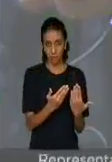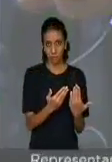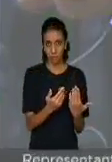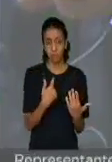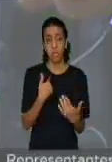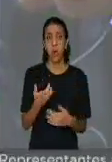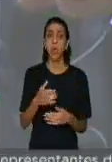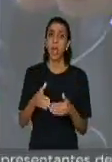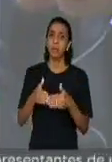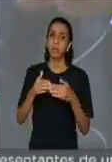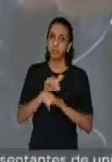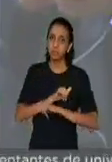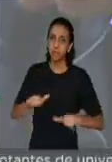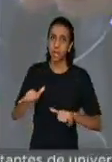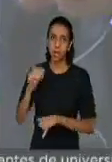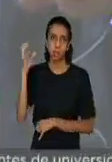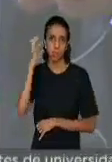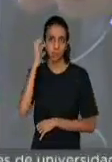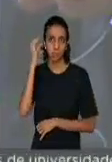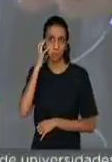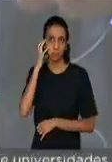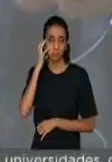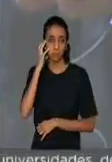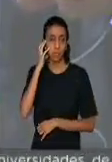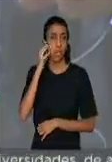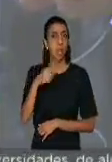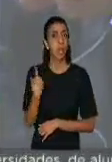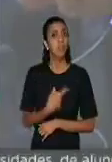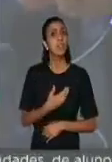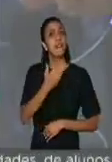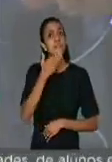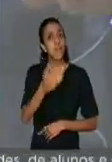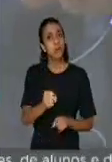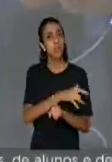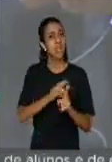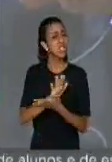dado como lido o pronunciamento por uma sociedade sem manicômios. Obrigado. Obrigado.